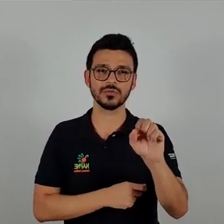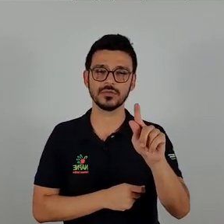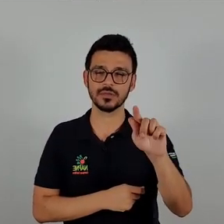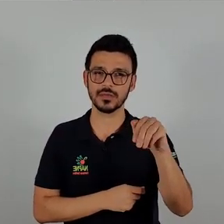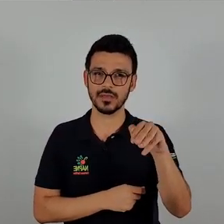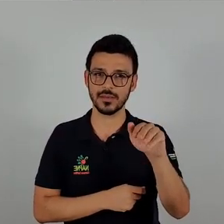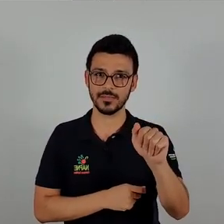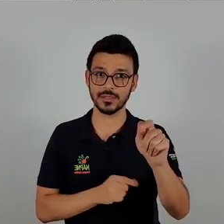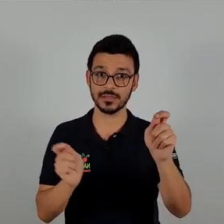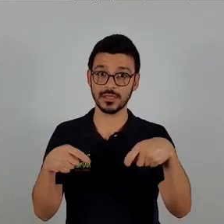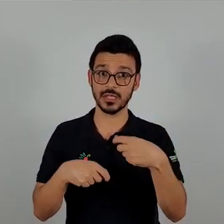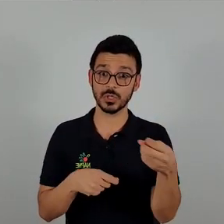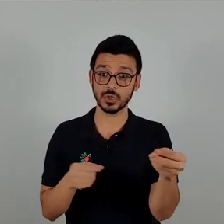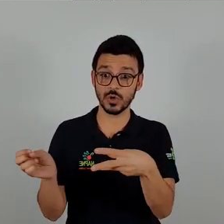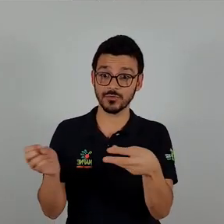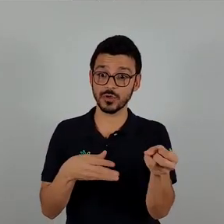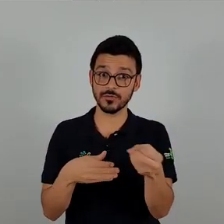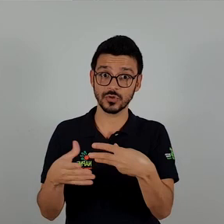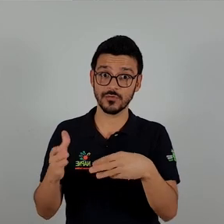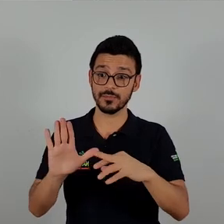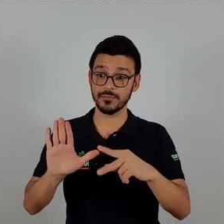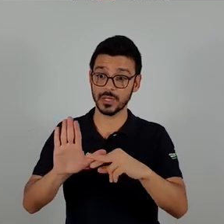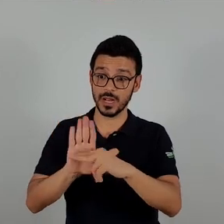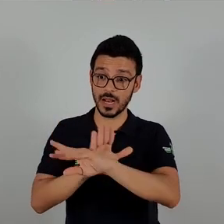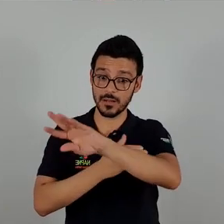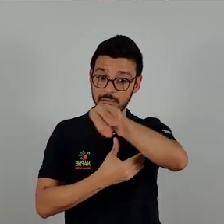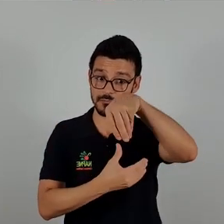Tá? Olha quanta coisa nós temos por trás aí.